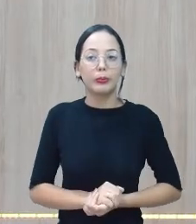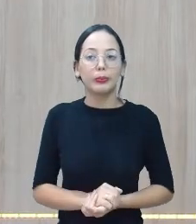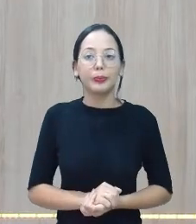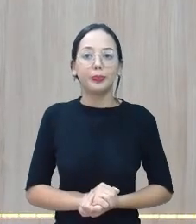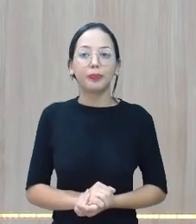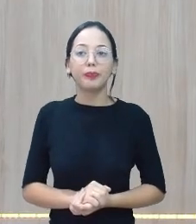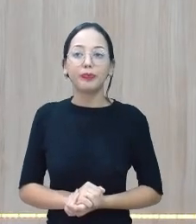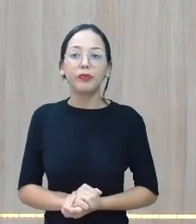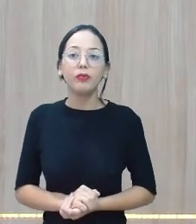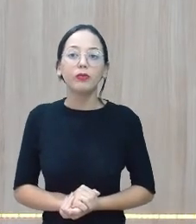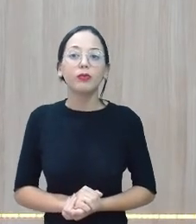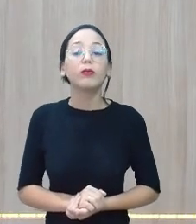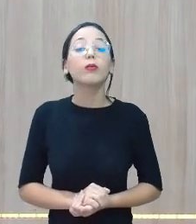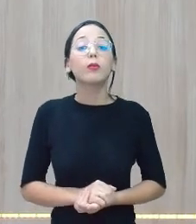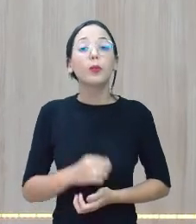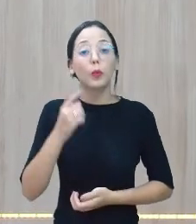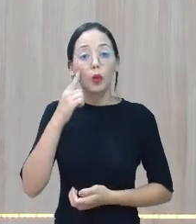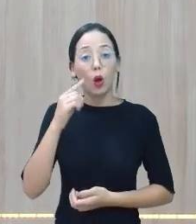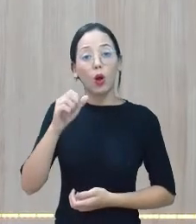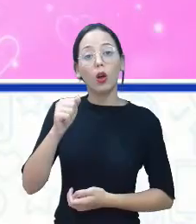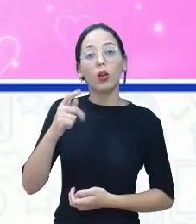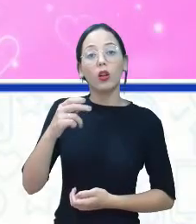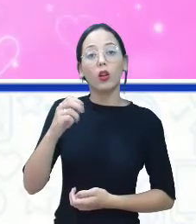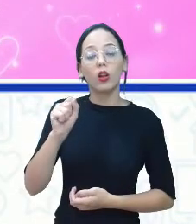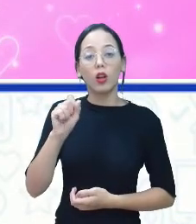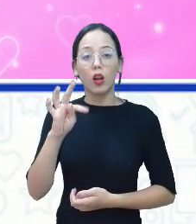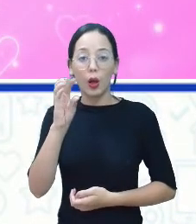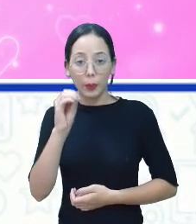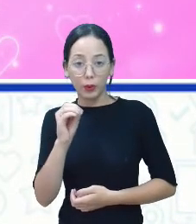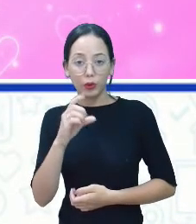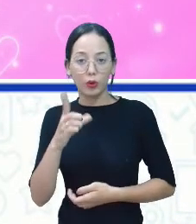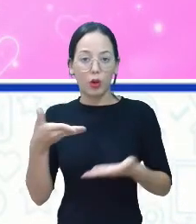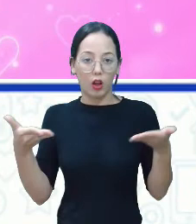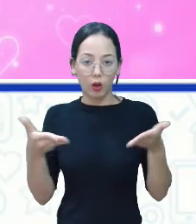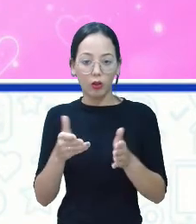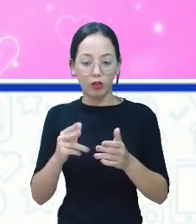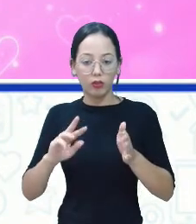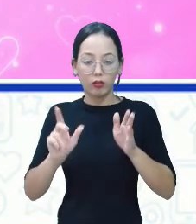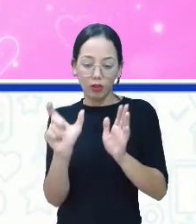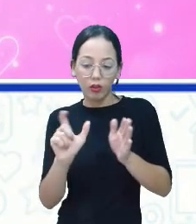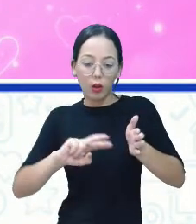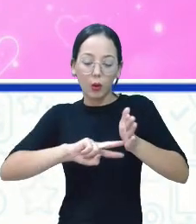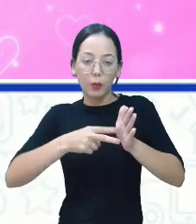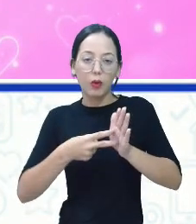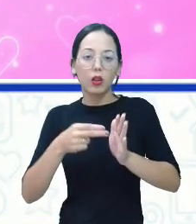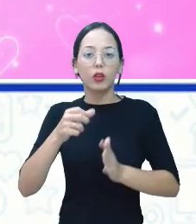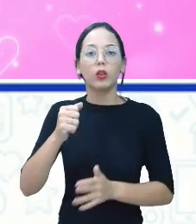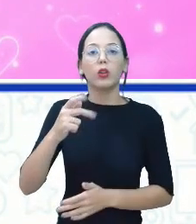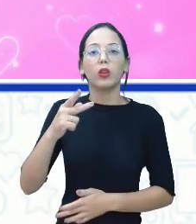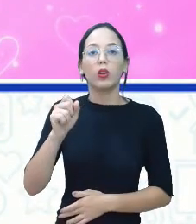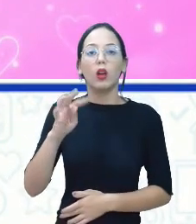Então, o aposto, assim como o vocativo, não é? Nós temos agora